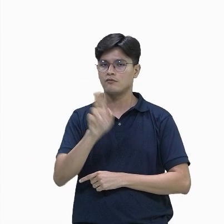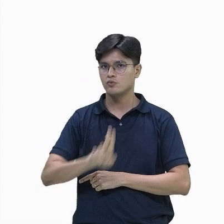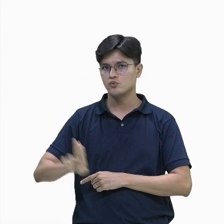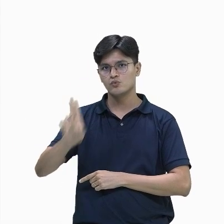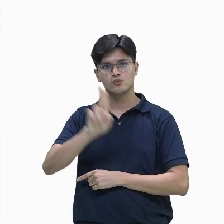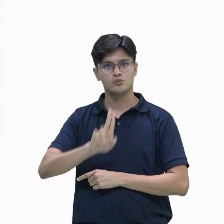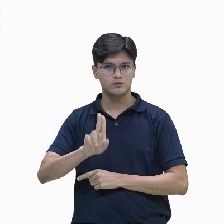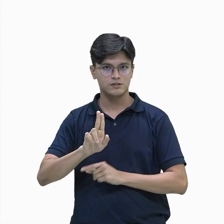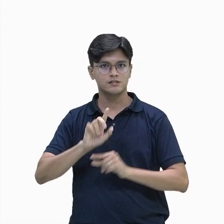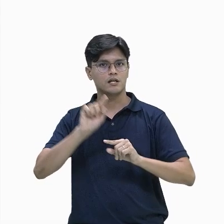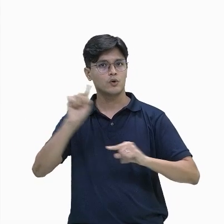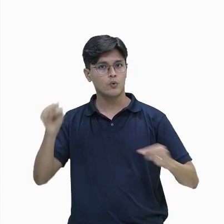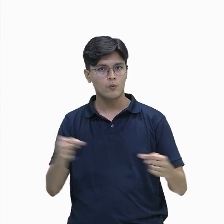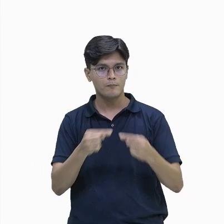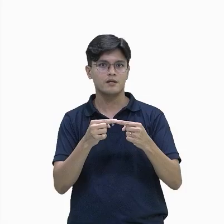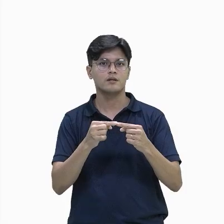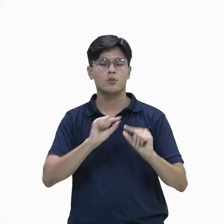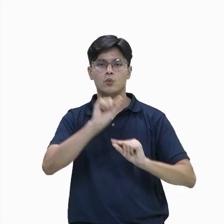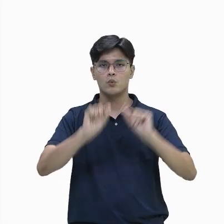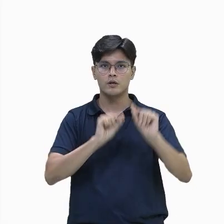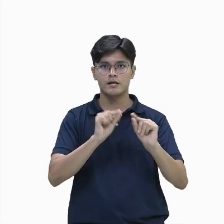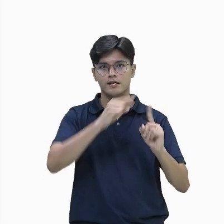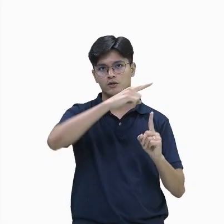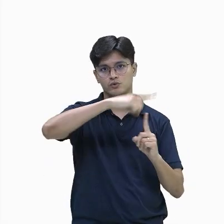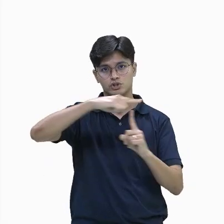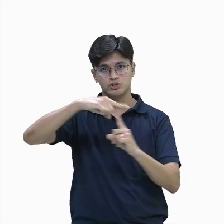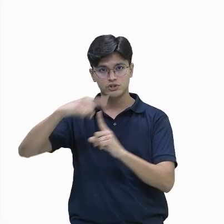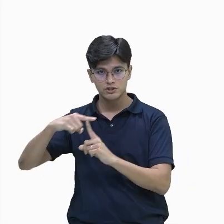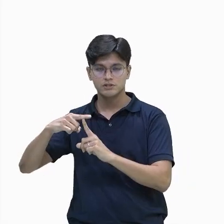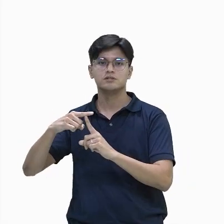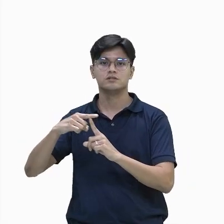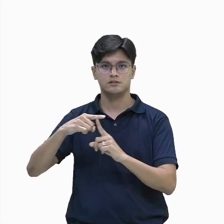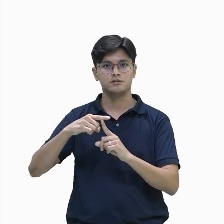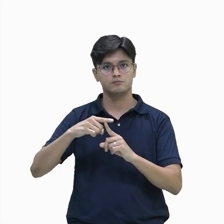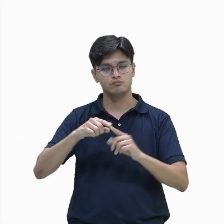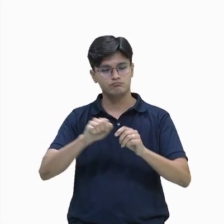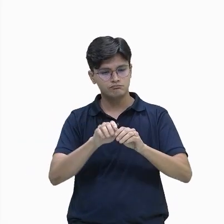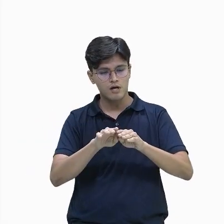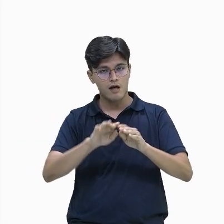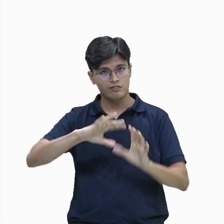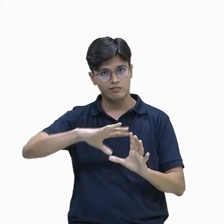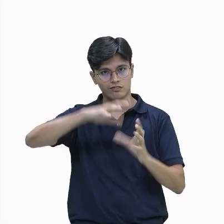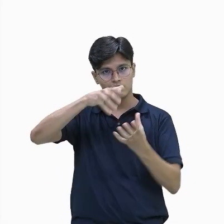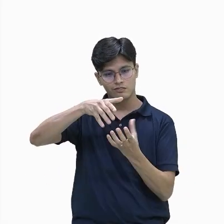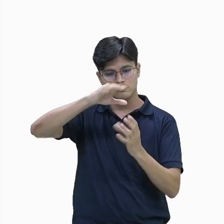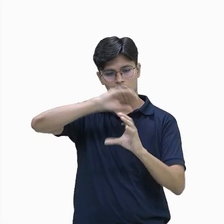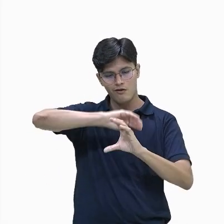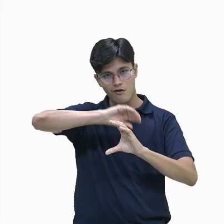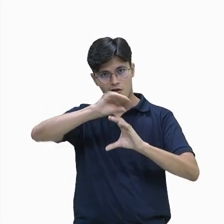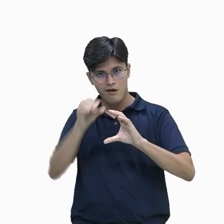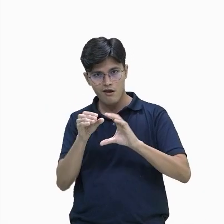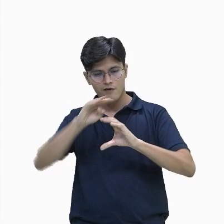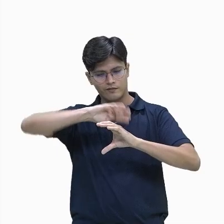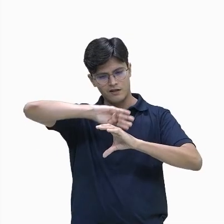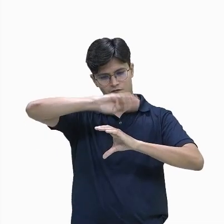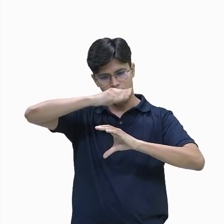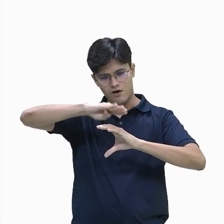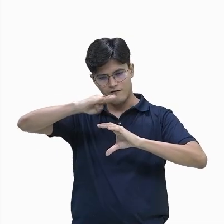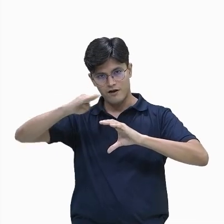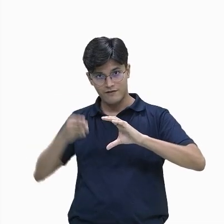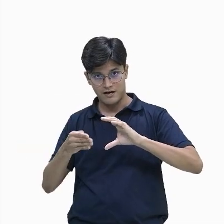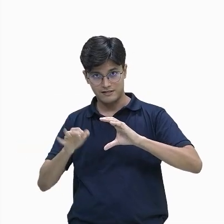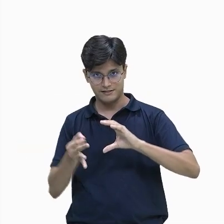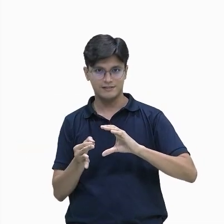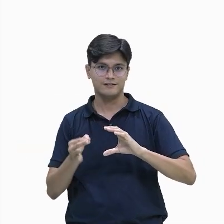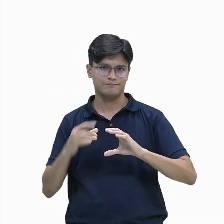as formas e elevações da superfície terrestre, que são inúmeras aí, tá